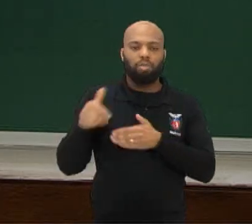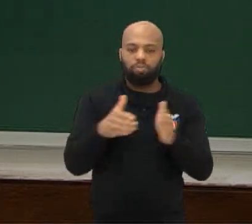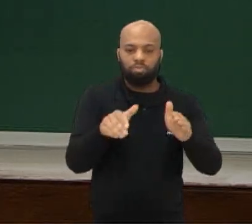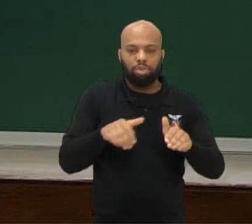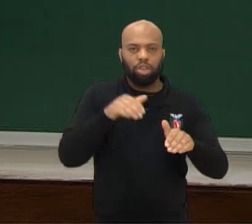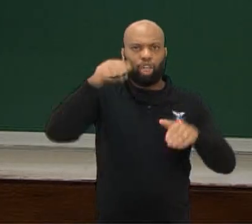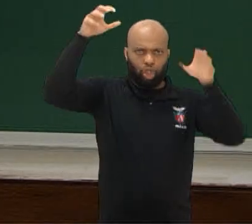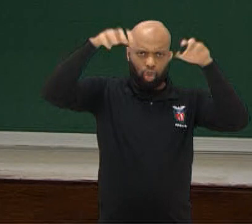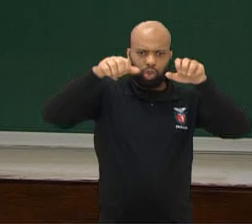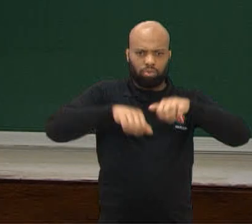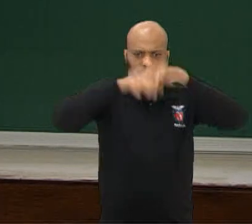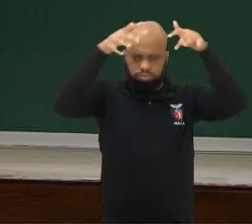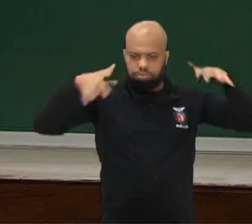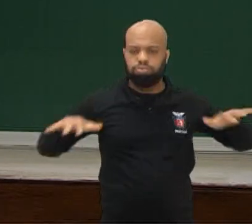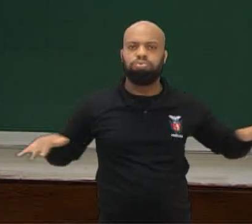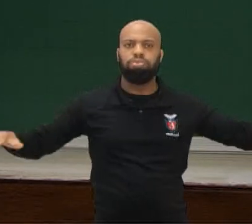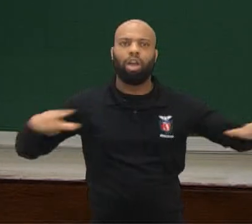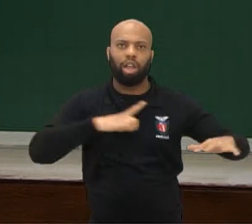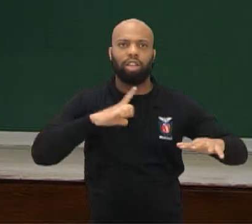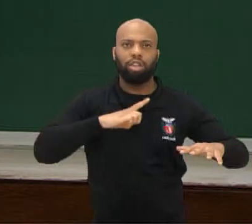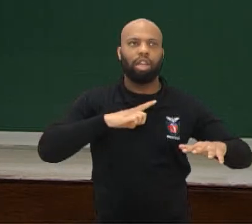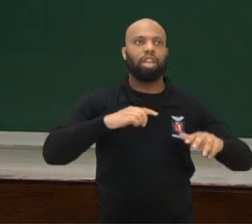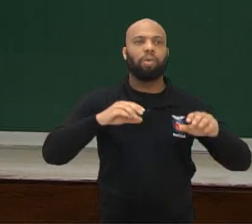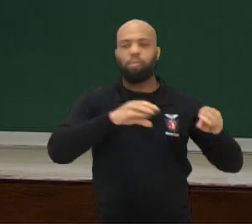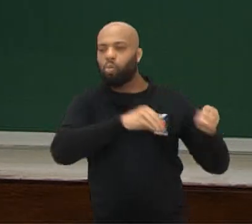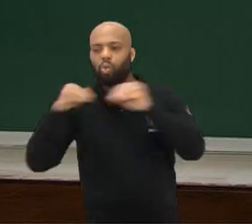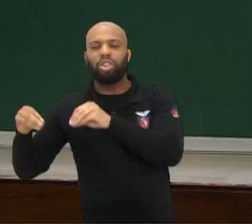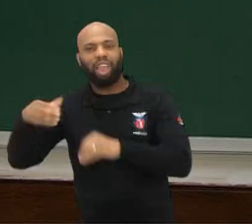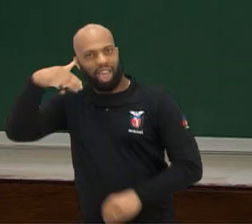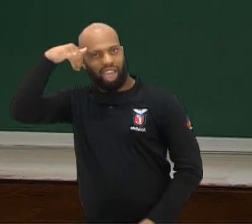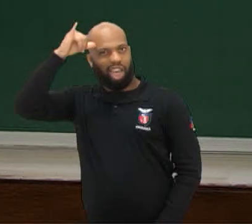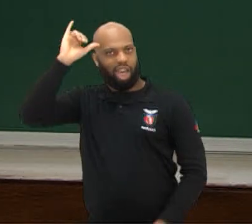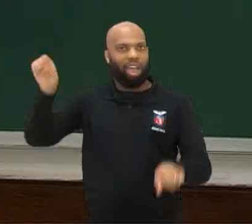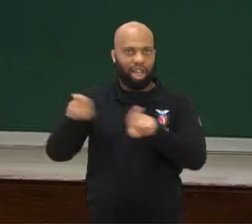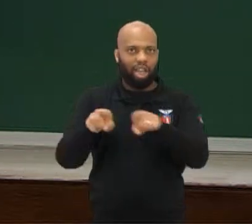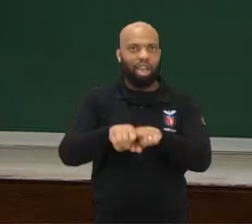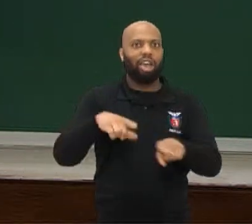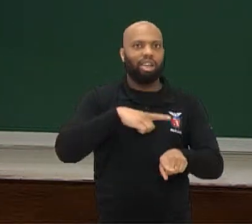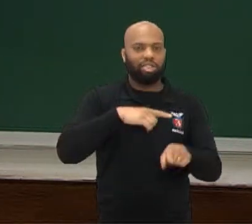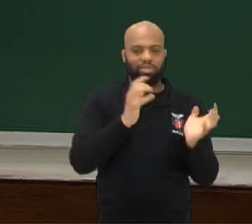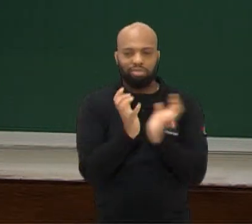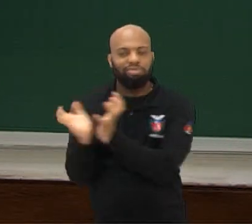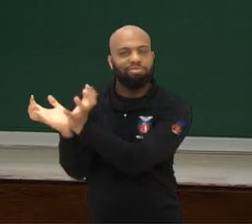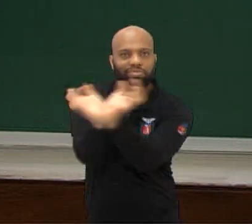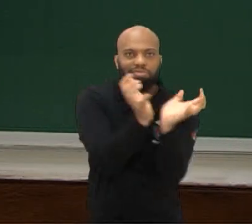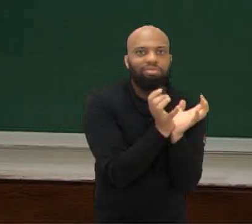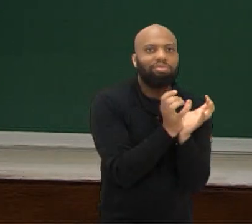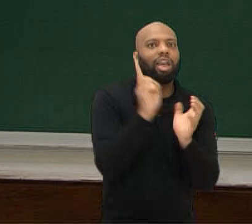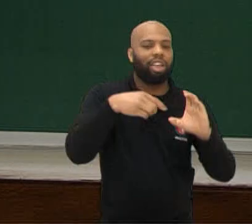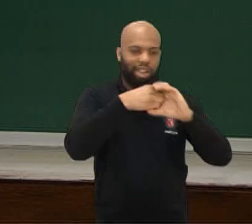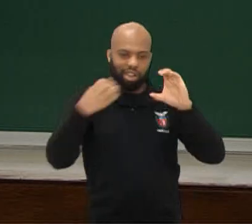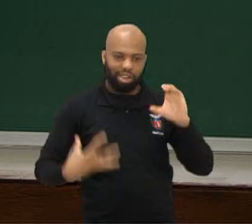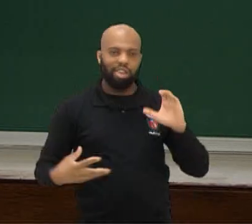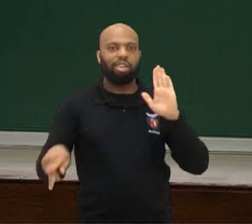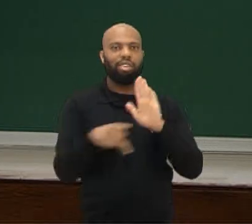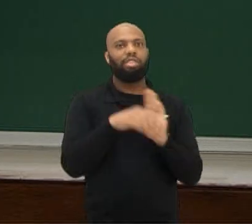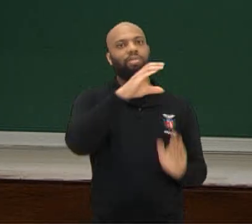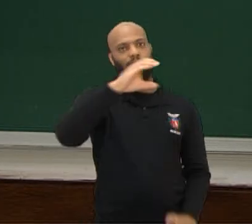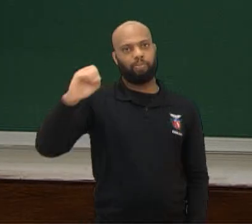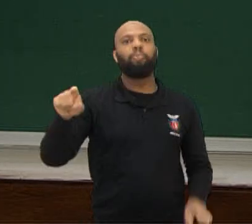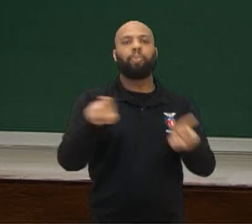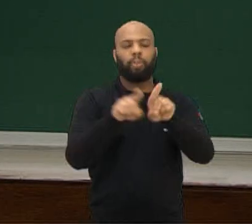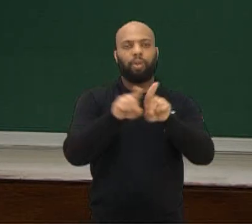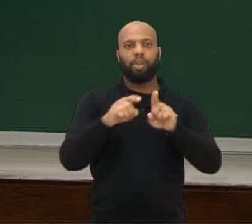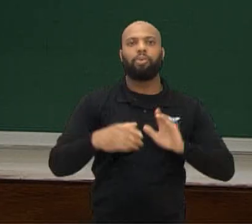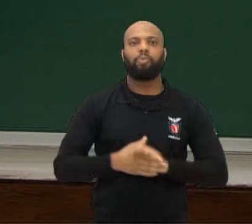Período de cheia, então eles têm que recolher, têm que mudar o gado nas chamadas comitivas, é uma característica bem específica ali